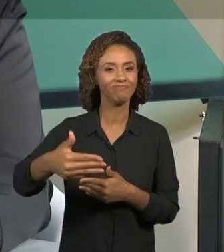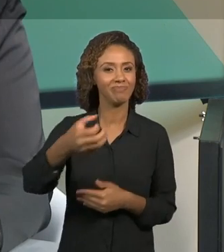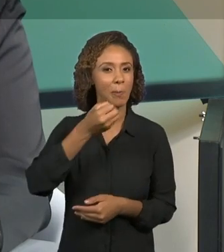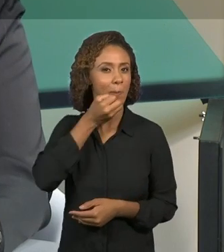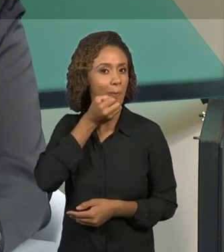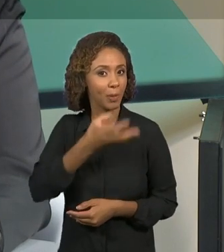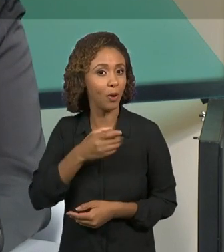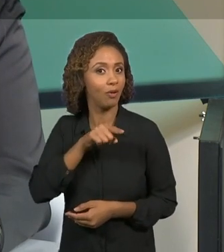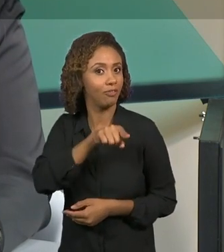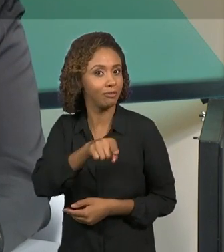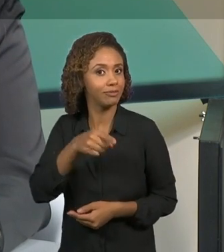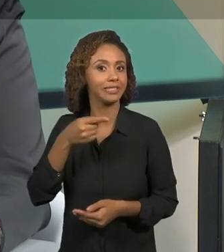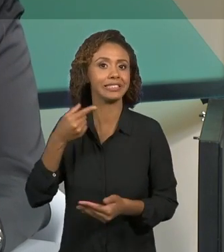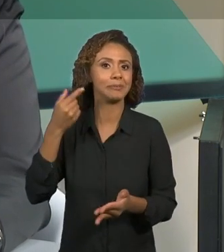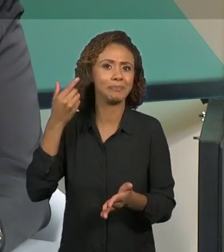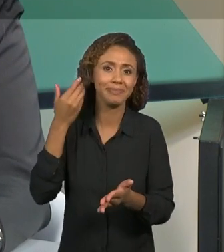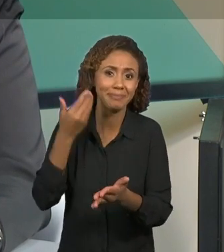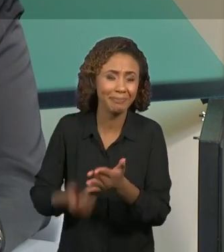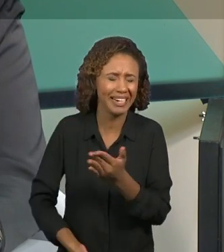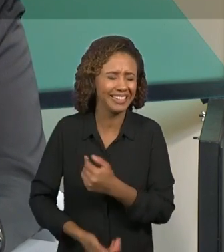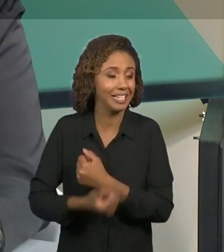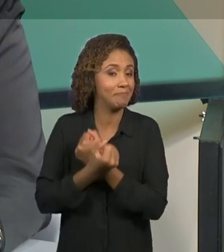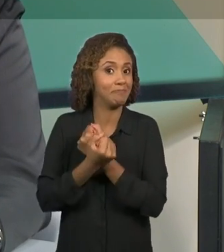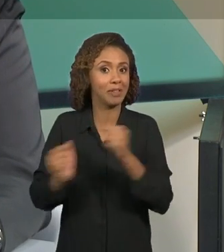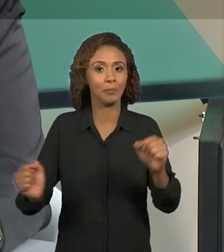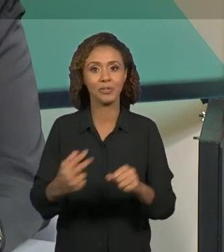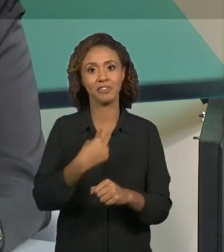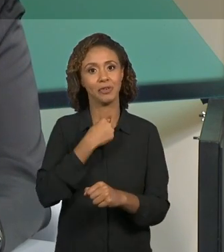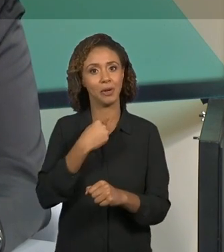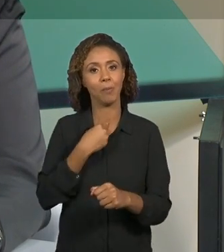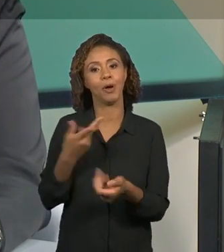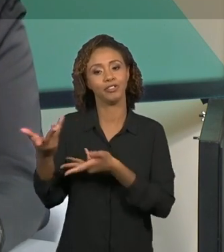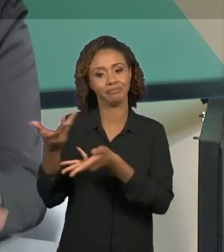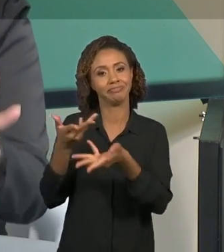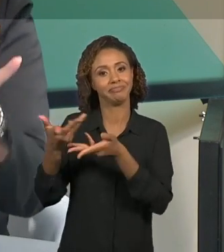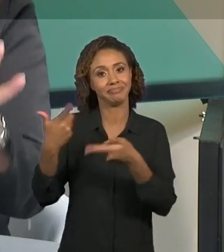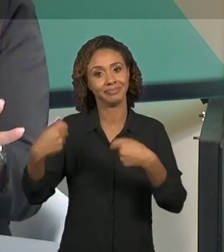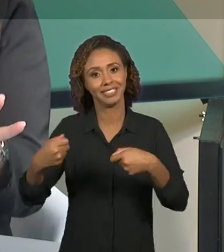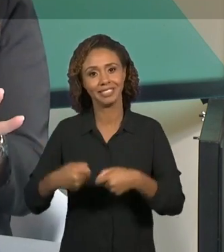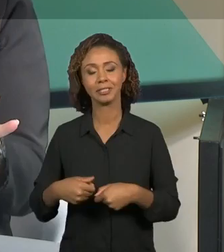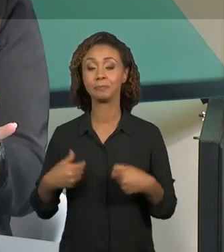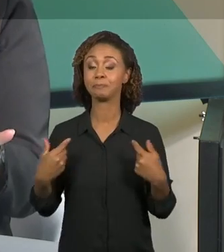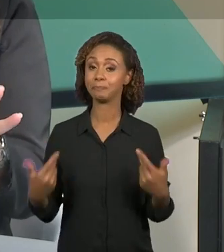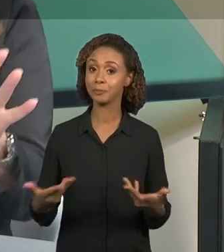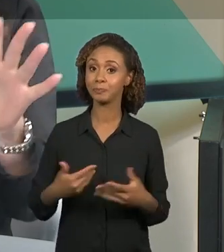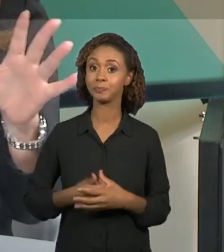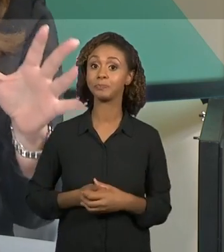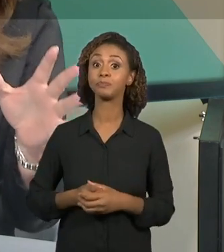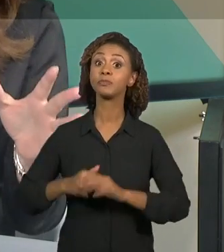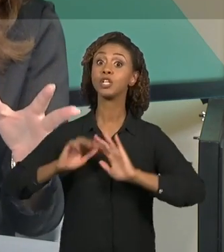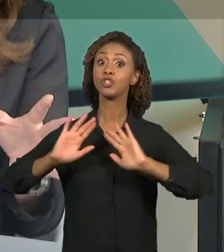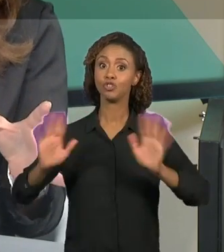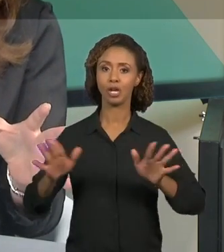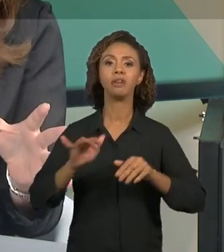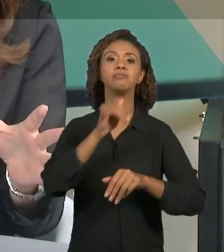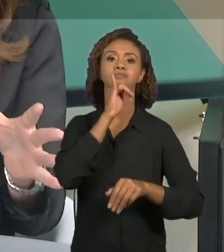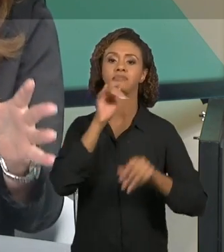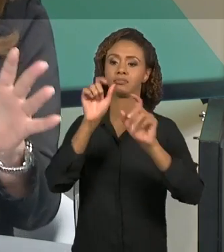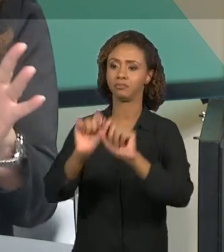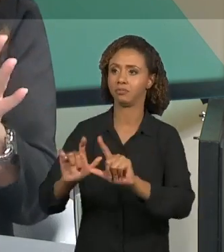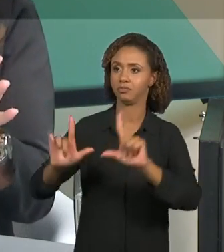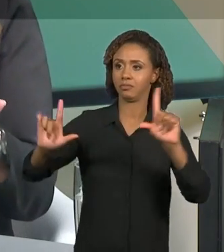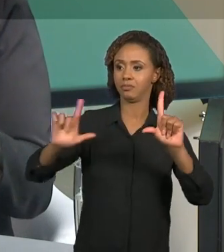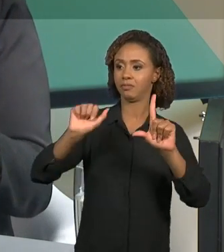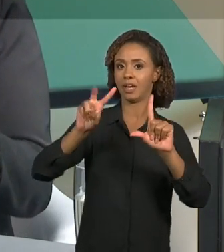e você não pode em hipótese alguma perder a interação com o autor só então a gente entrou na sala de aula virtual